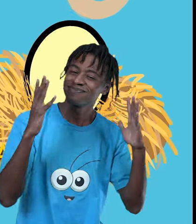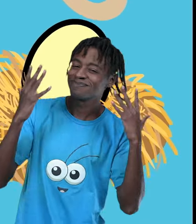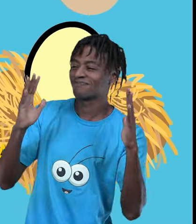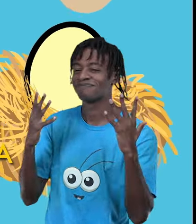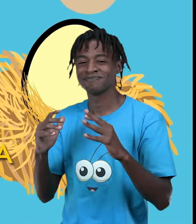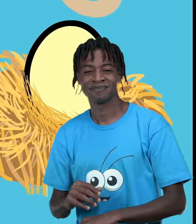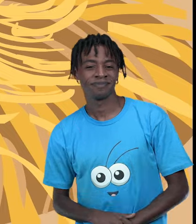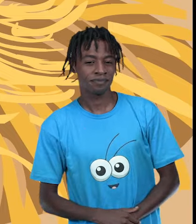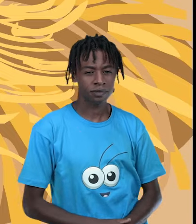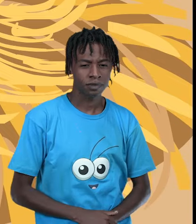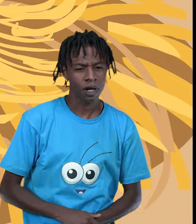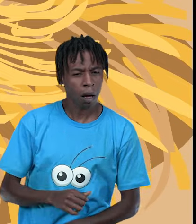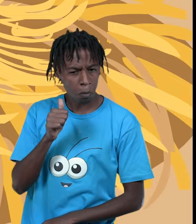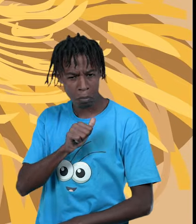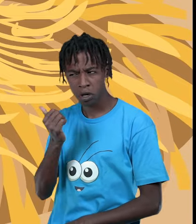Mariana